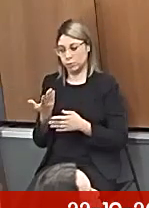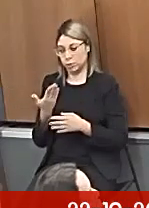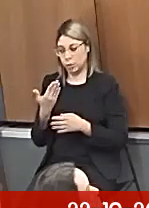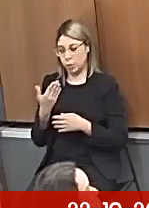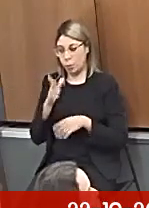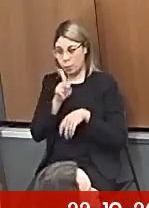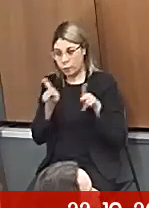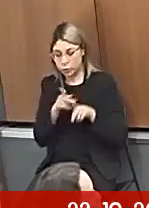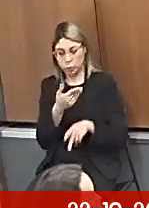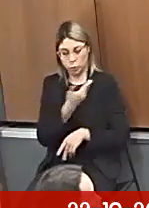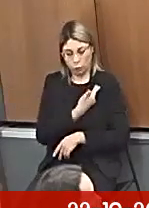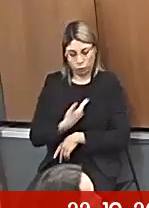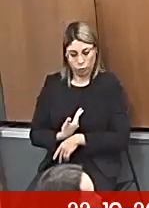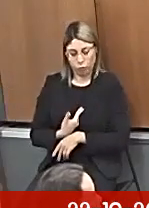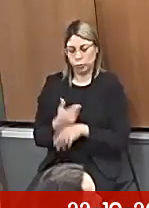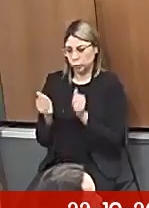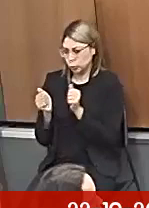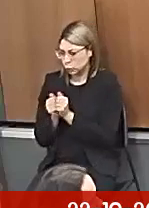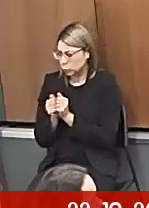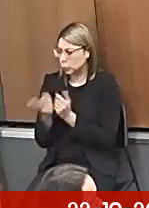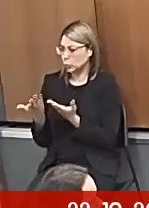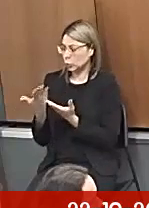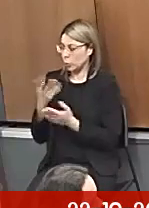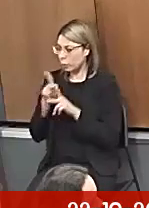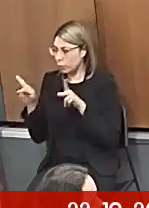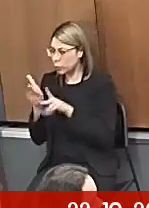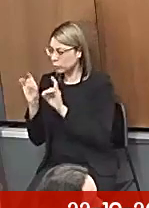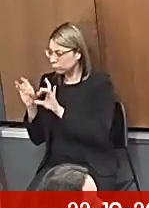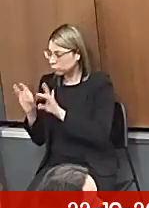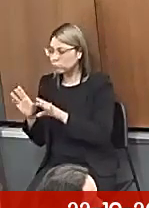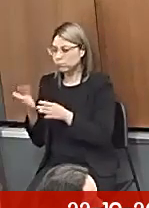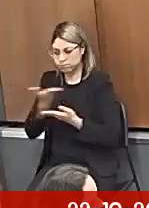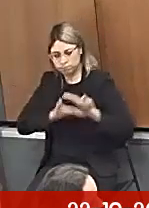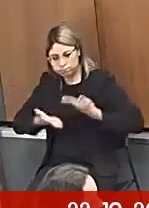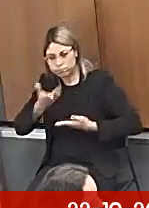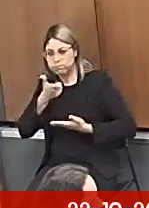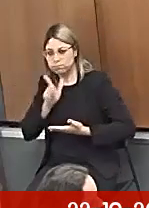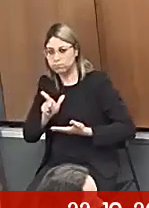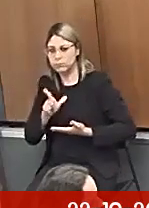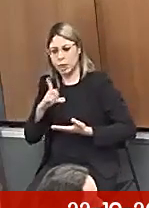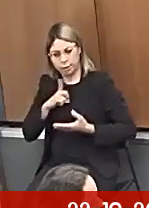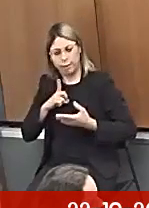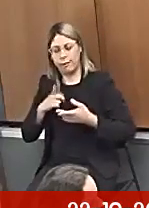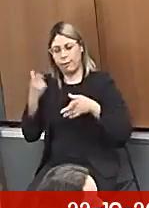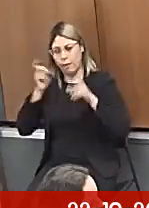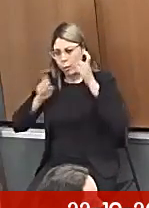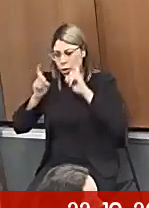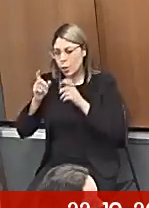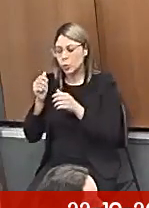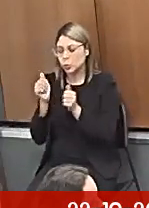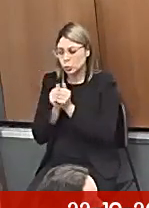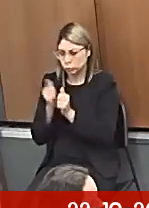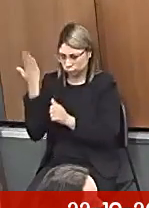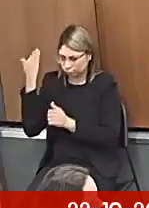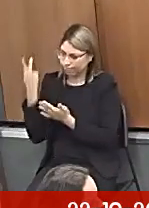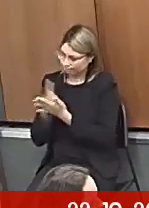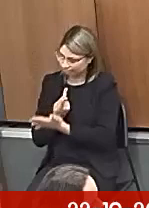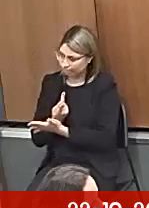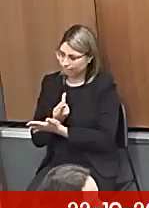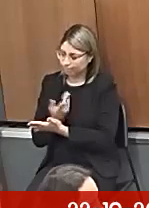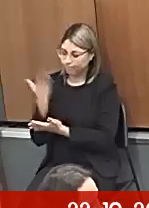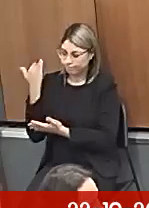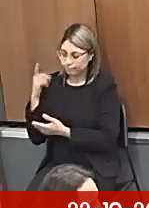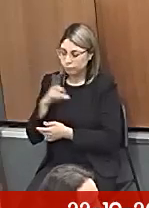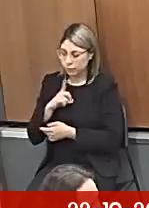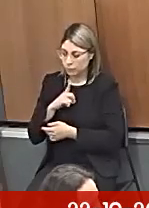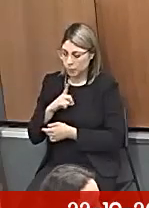Estado. Quantas reuniões conjuntas. A política de educação especial que deixamos